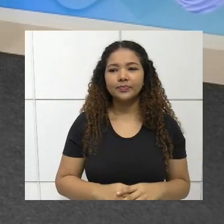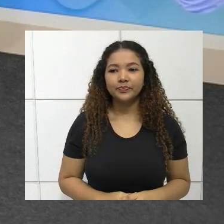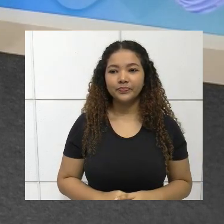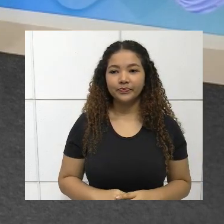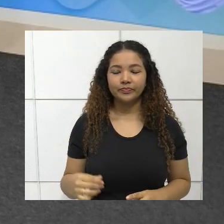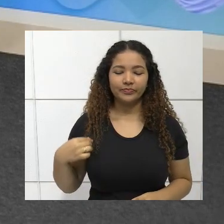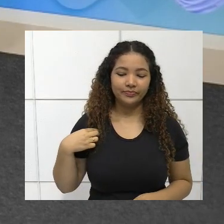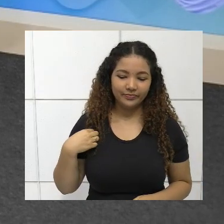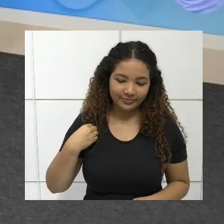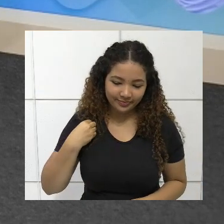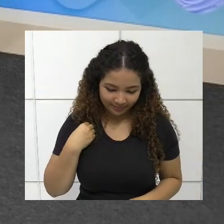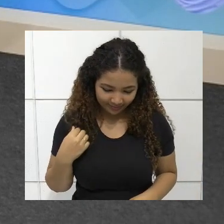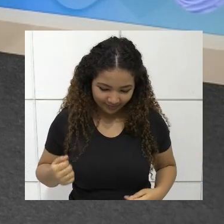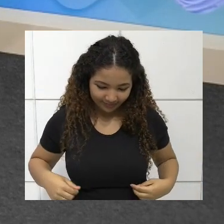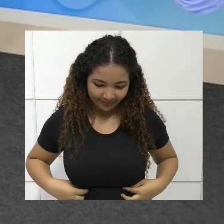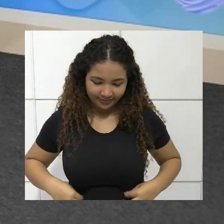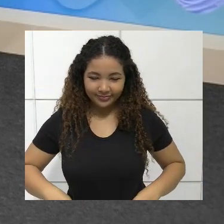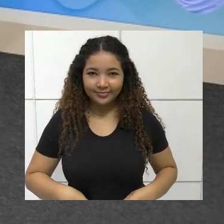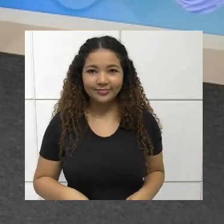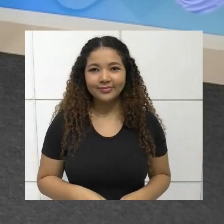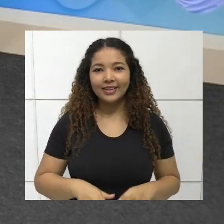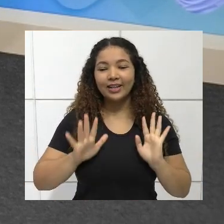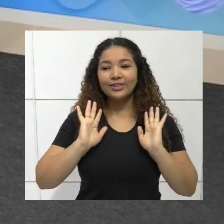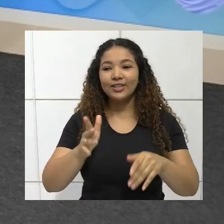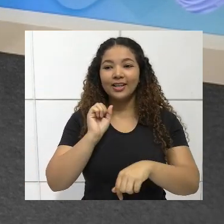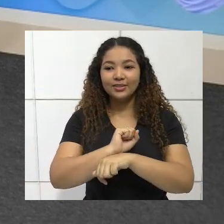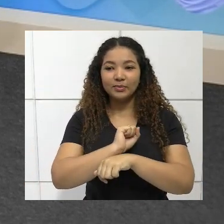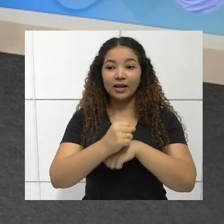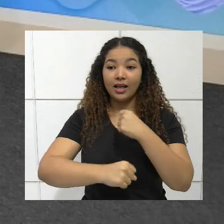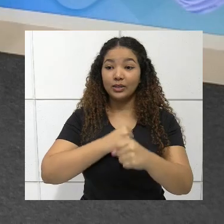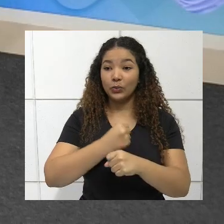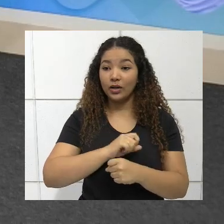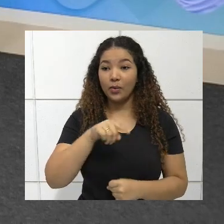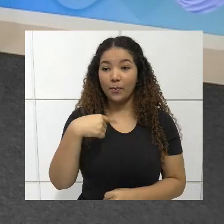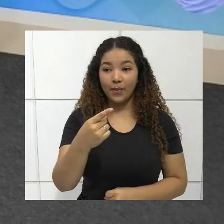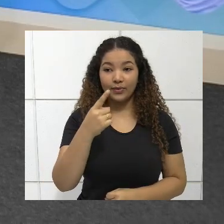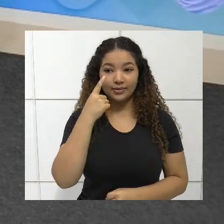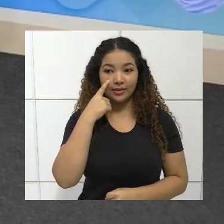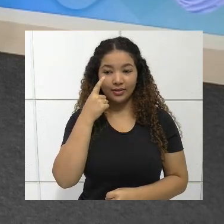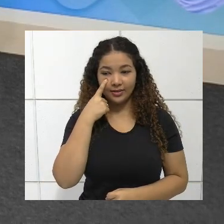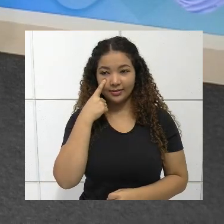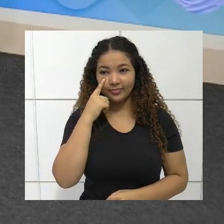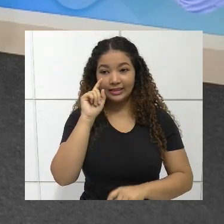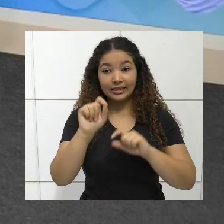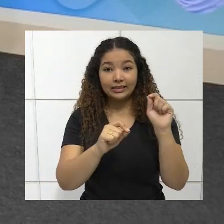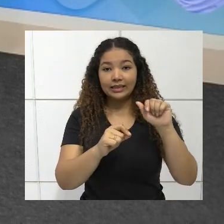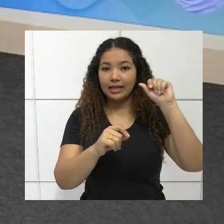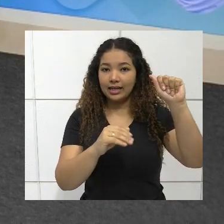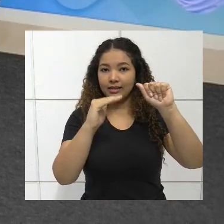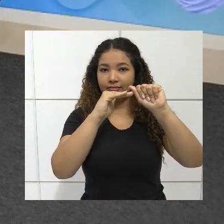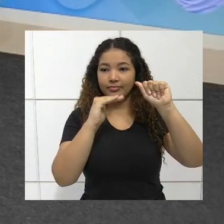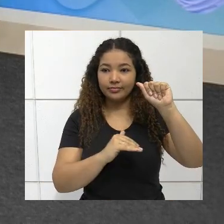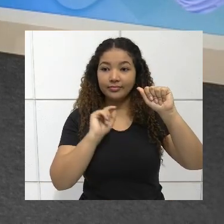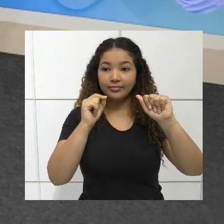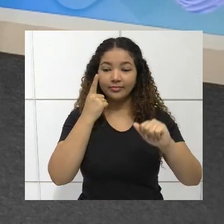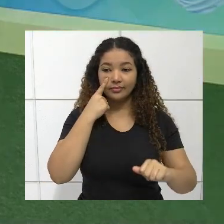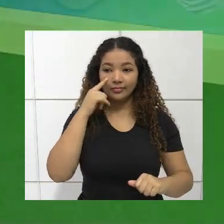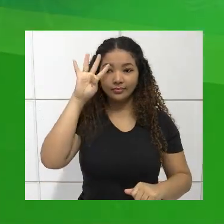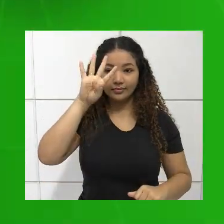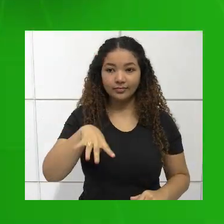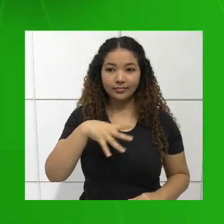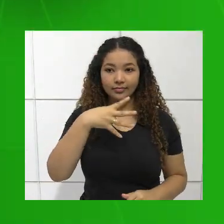já ano que vem. É da Série A. Chances de queda, não, Paysandu, não. Chances de queda da Série A. Nildo, agora a